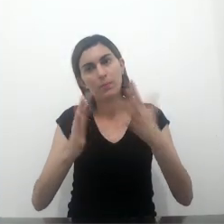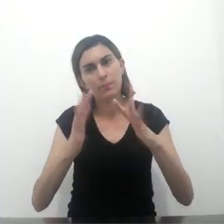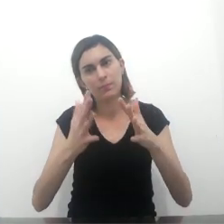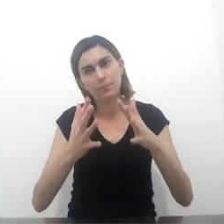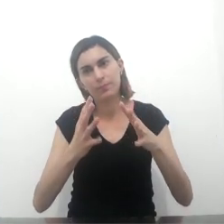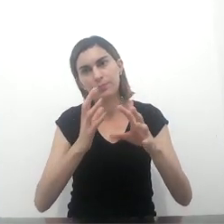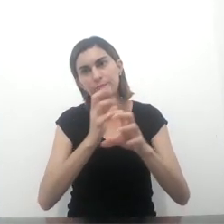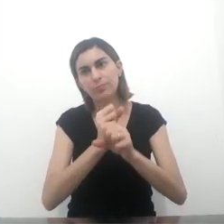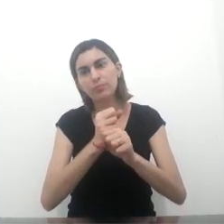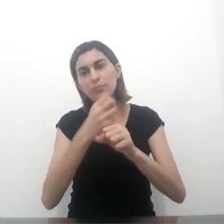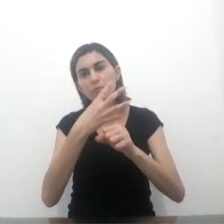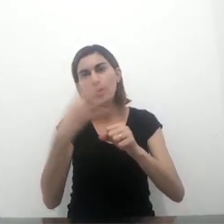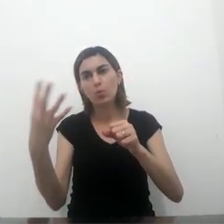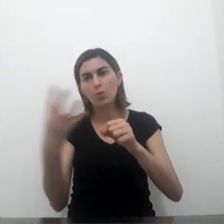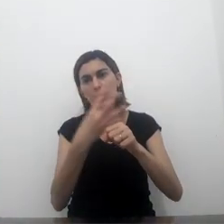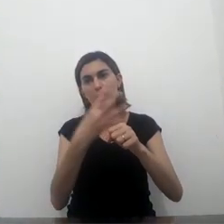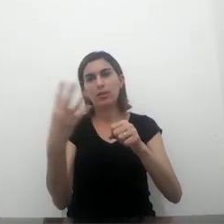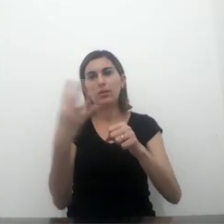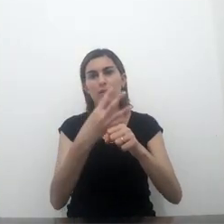450. Equivale